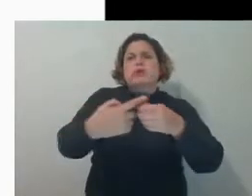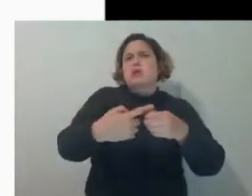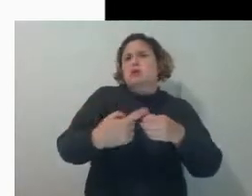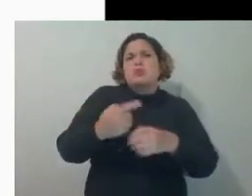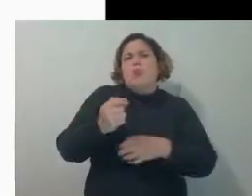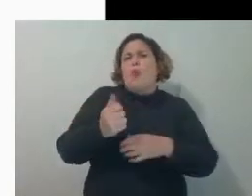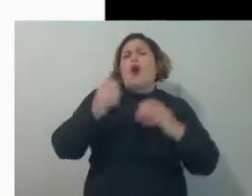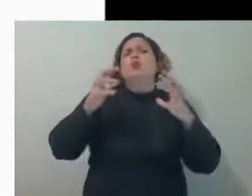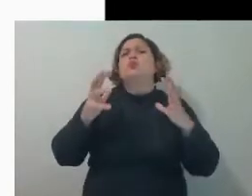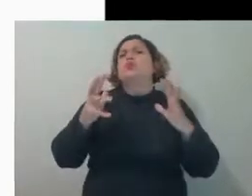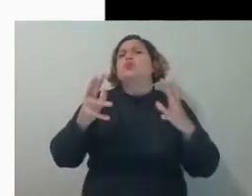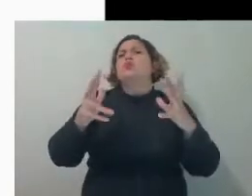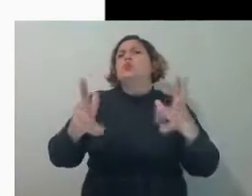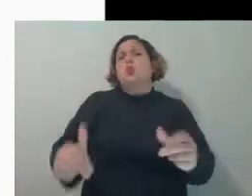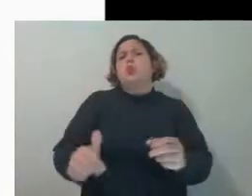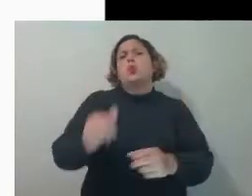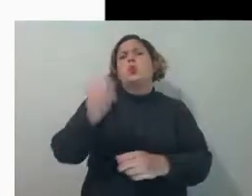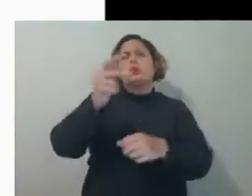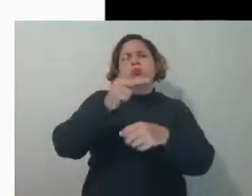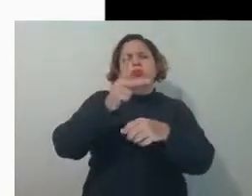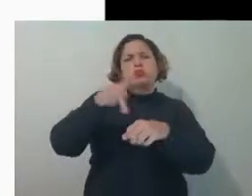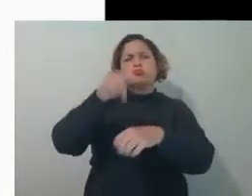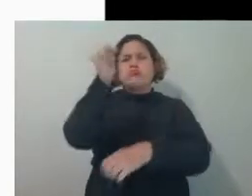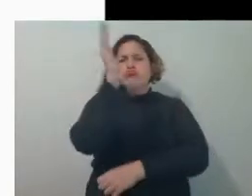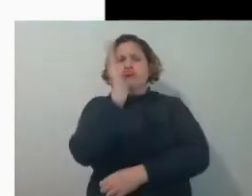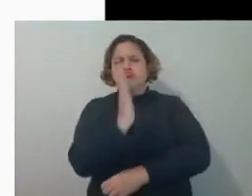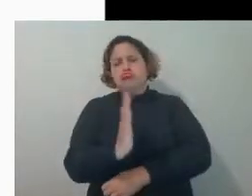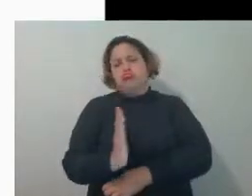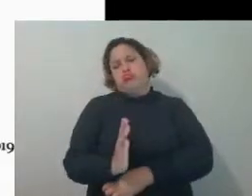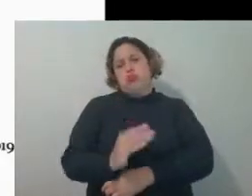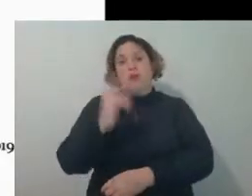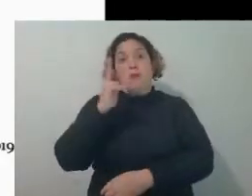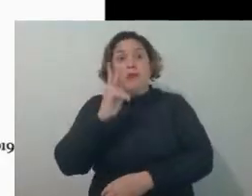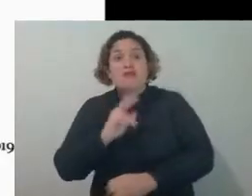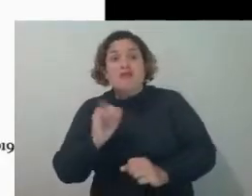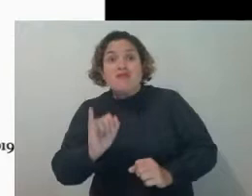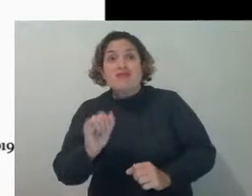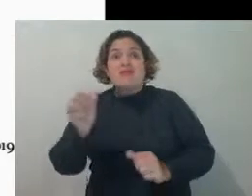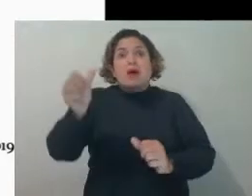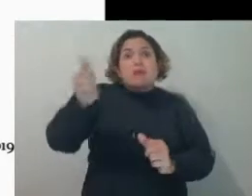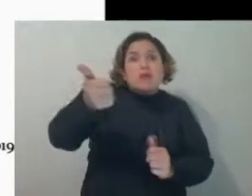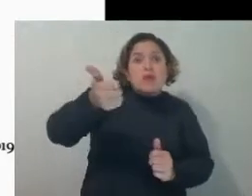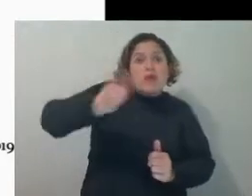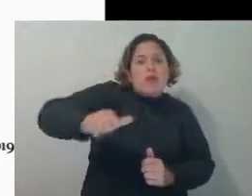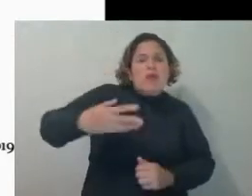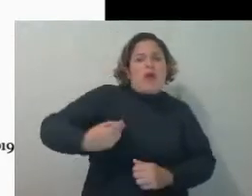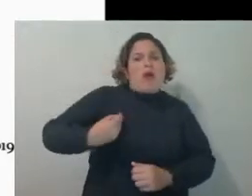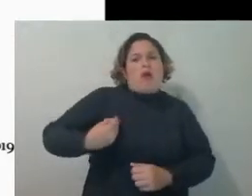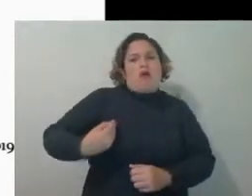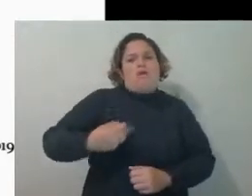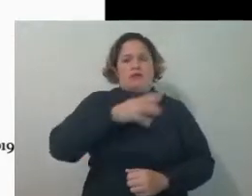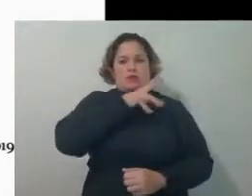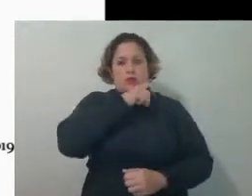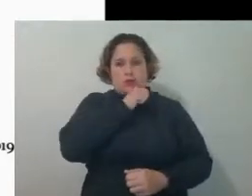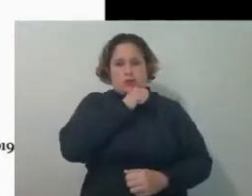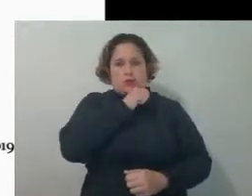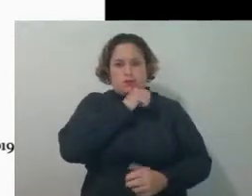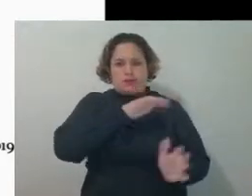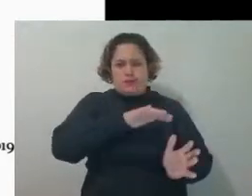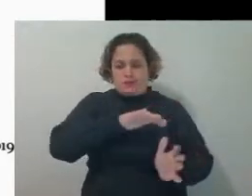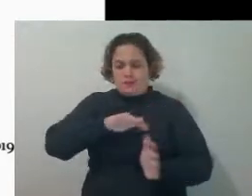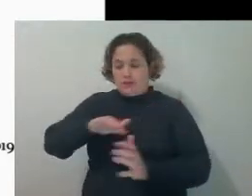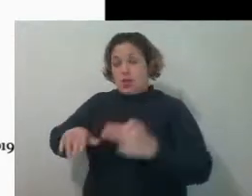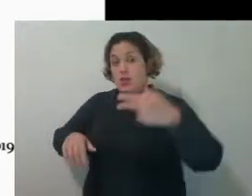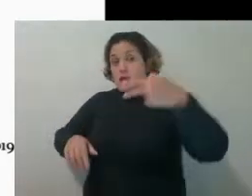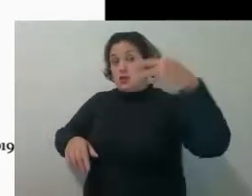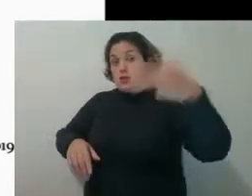dos municípios brasileiros, né, para as fiscalizações de maus tratos. E agora eu vou apresentar um outro protocolo para